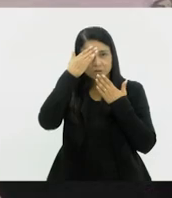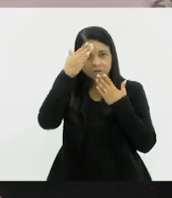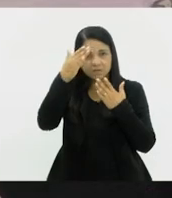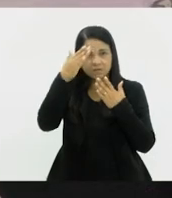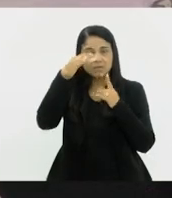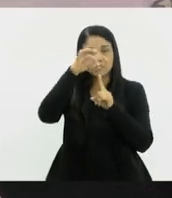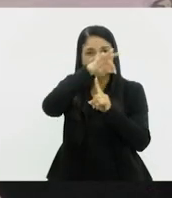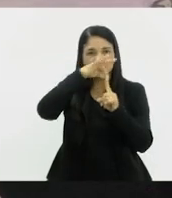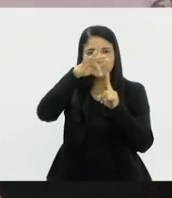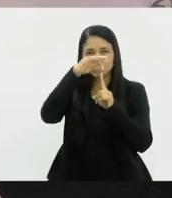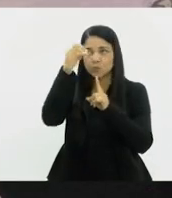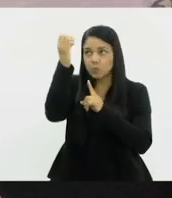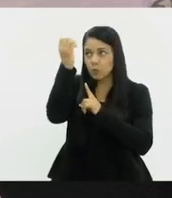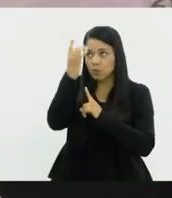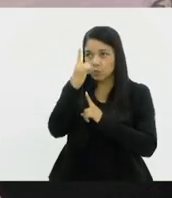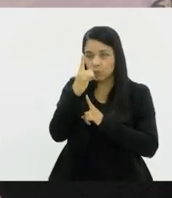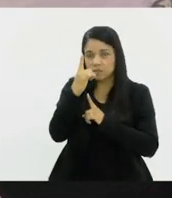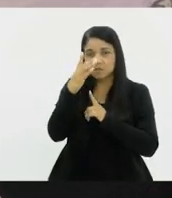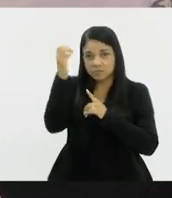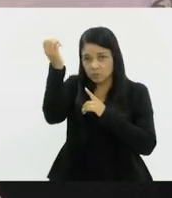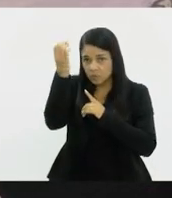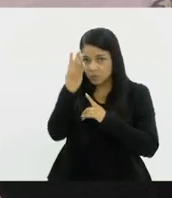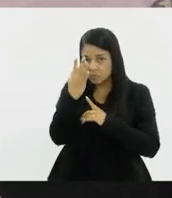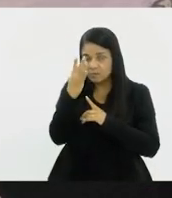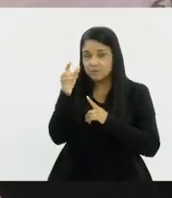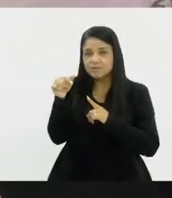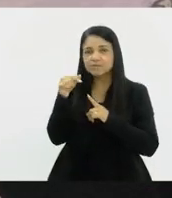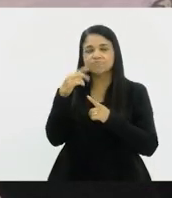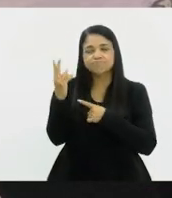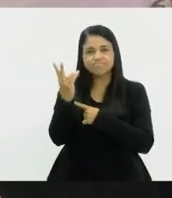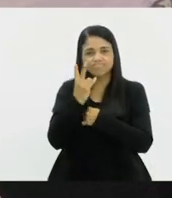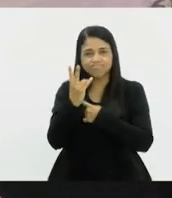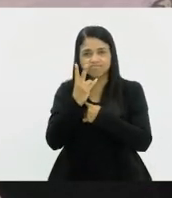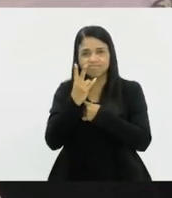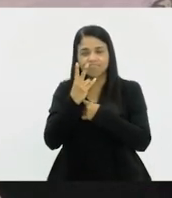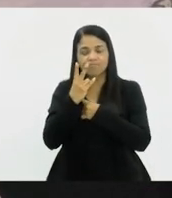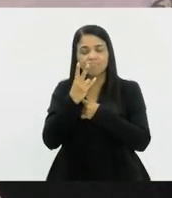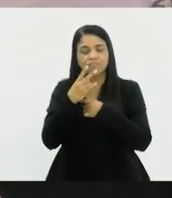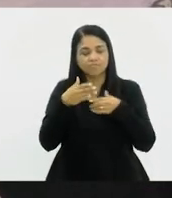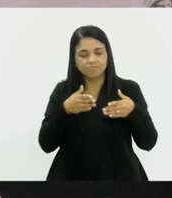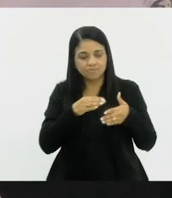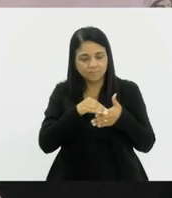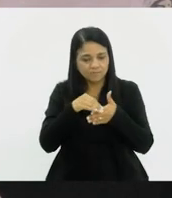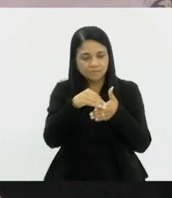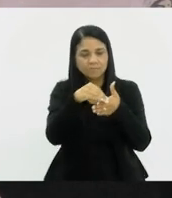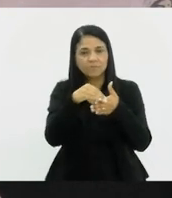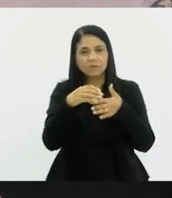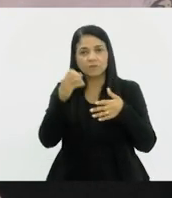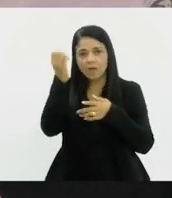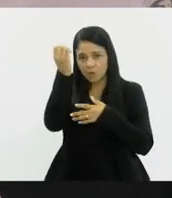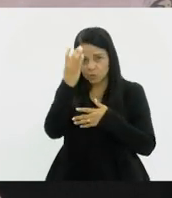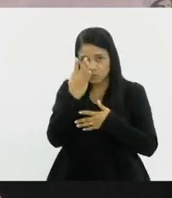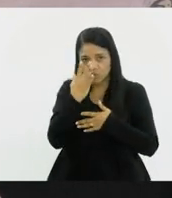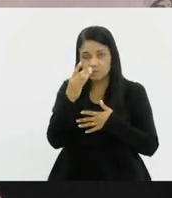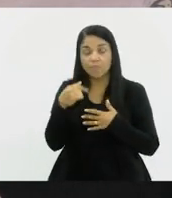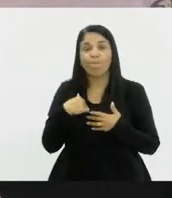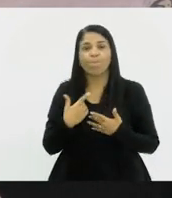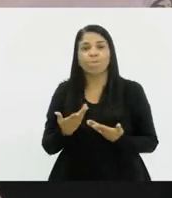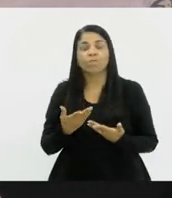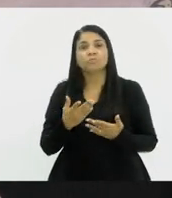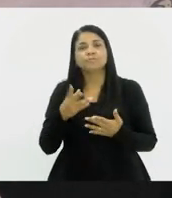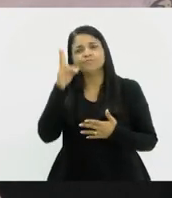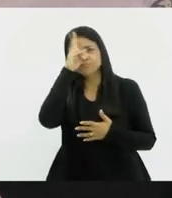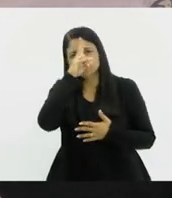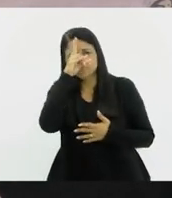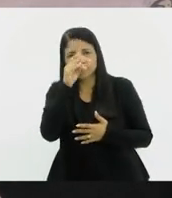da luz aqui para proteger o que a gente tá falando nos guiamos sempre dentro da Luz eu queria contar uma história